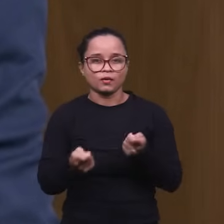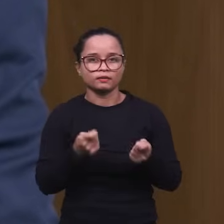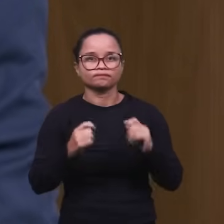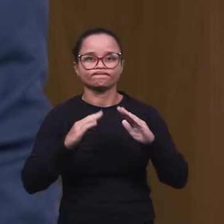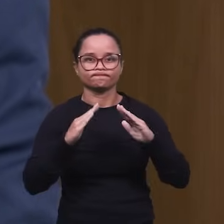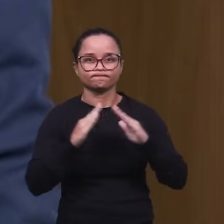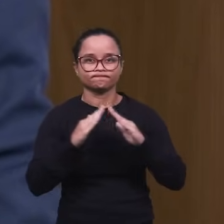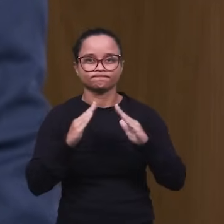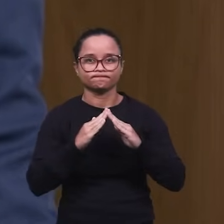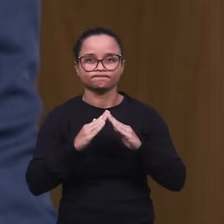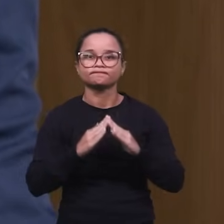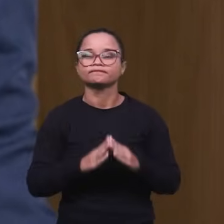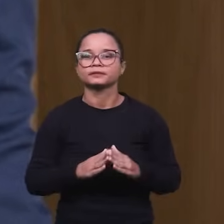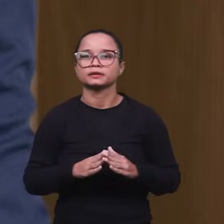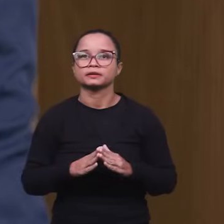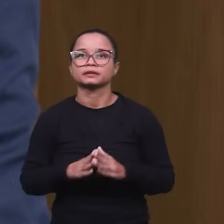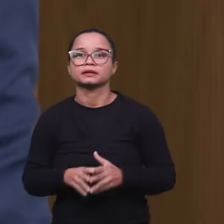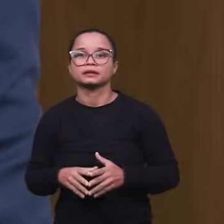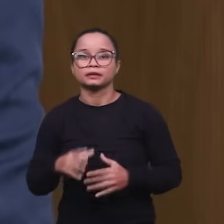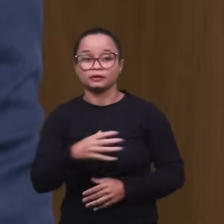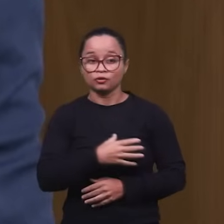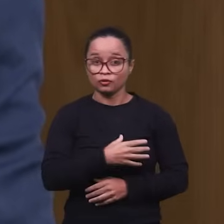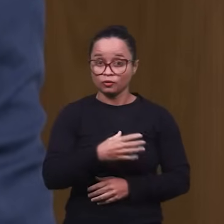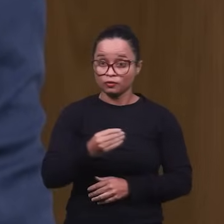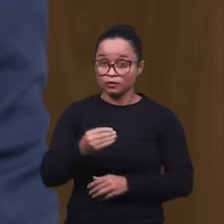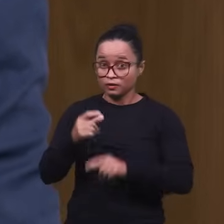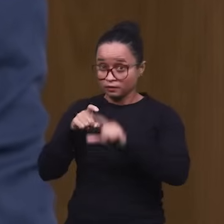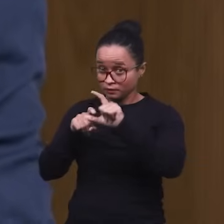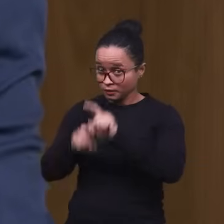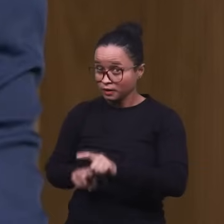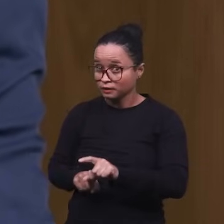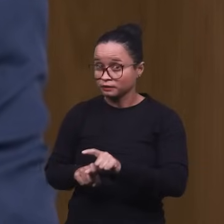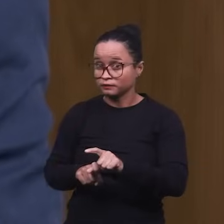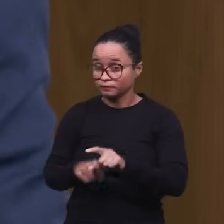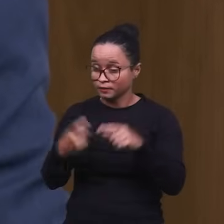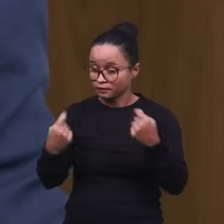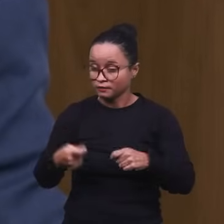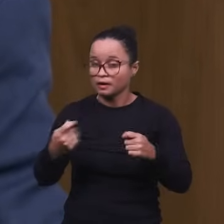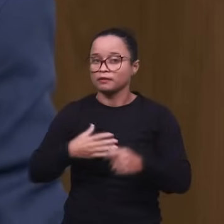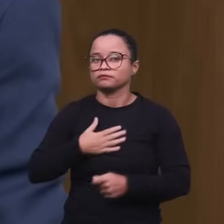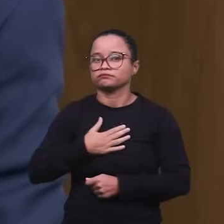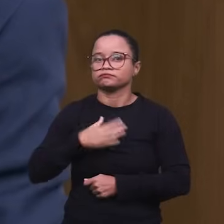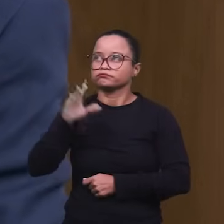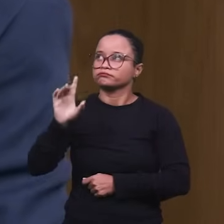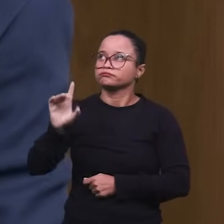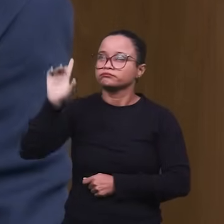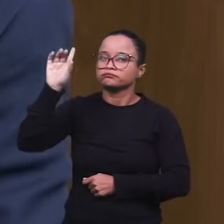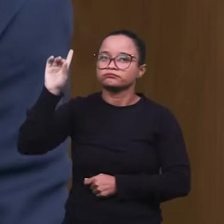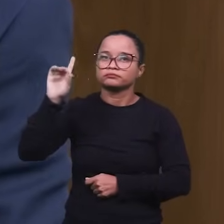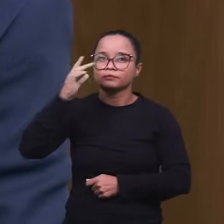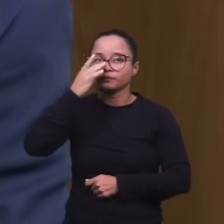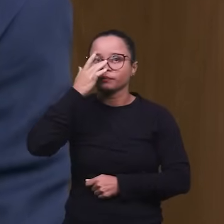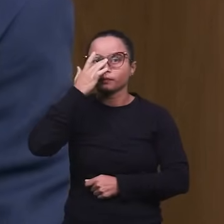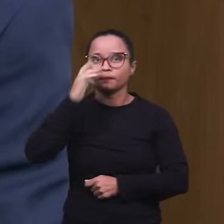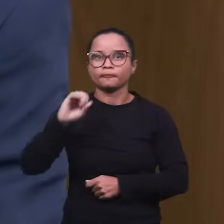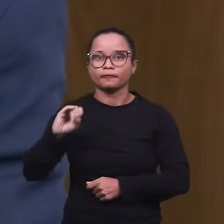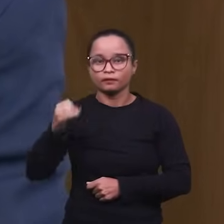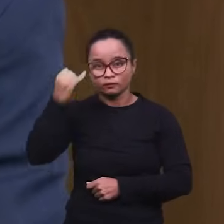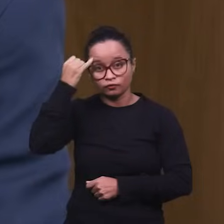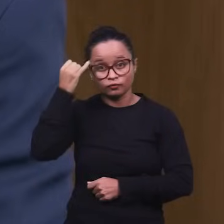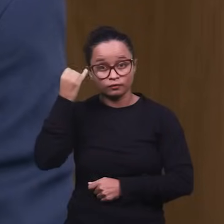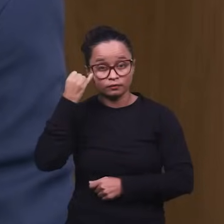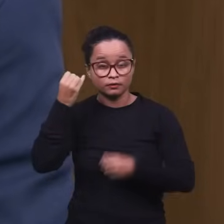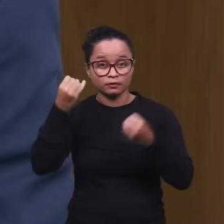bem a sua casa e tem os seus filhos por sujeição, né? Então, assim, isso é o que agrada a Deus. E o Josias colocou a